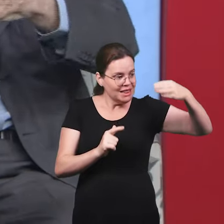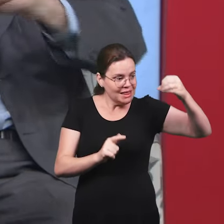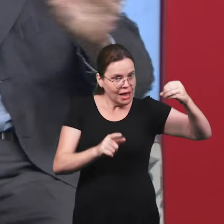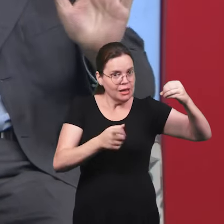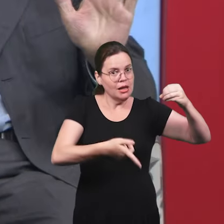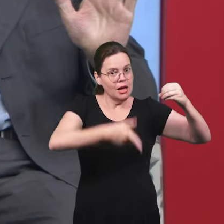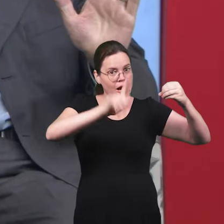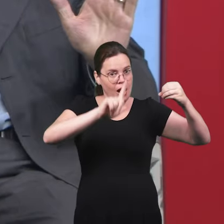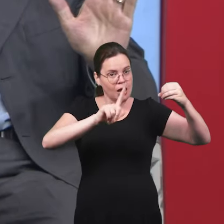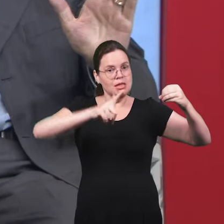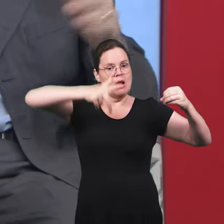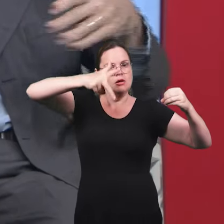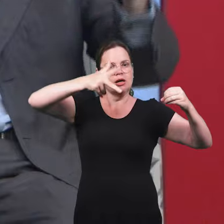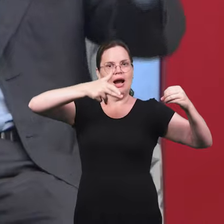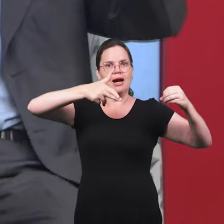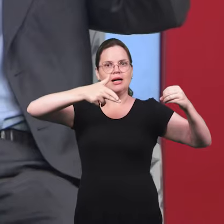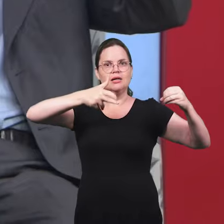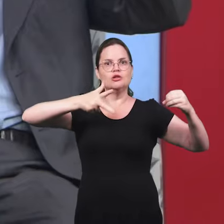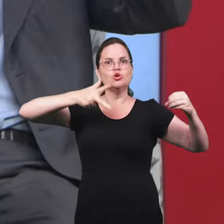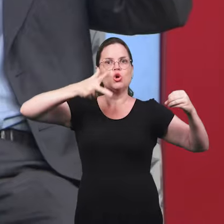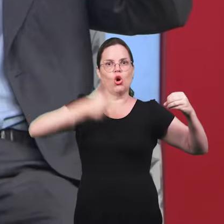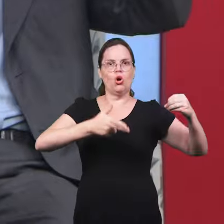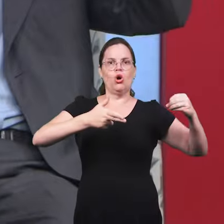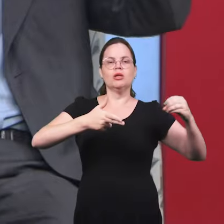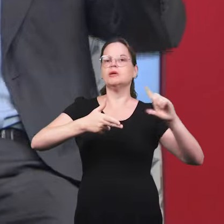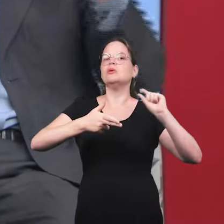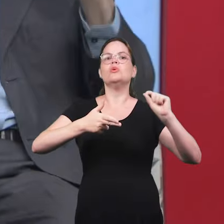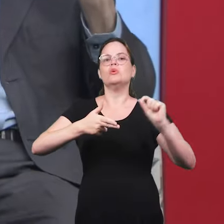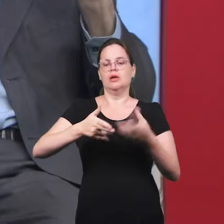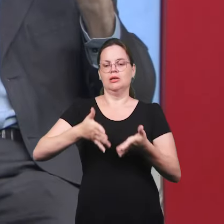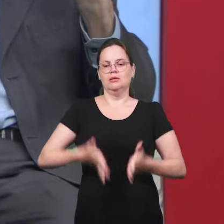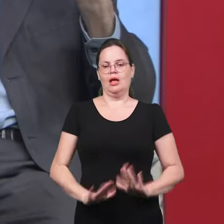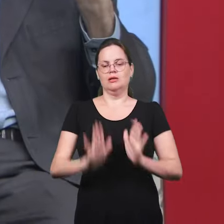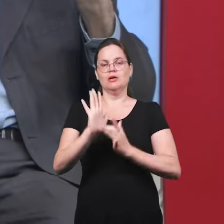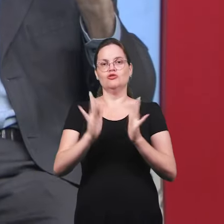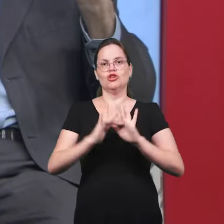Testamento, paralisa o tempo de Israel, ficam pendentes